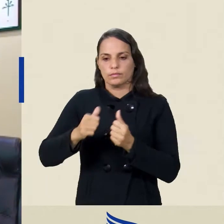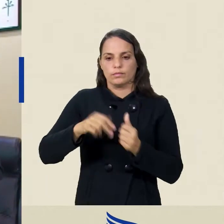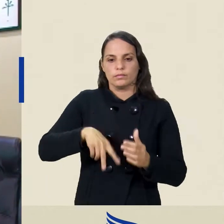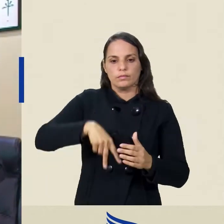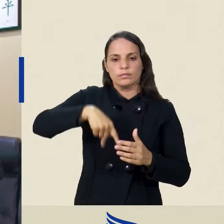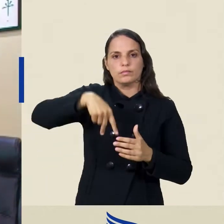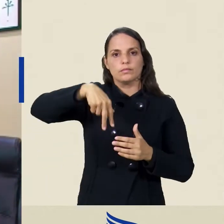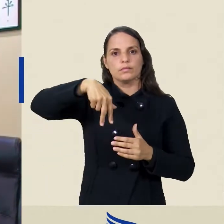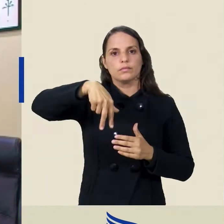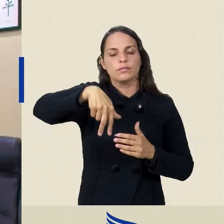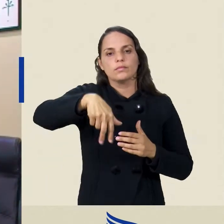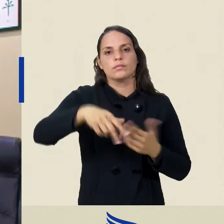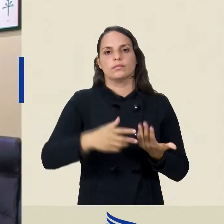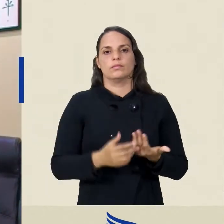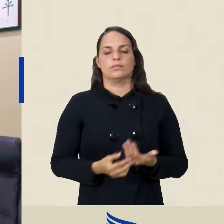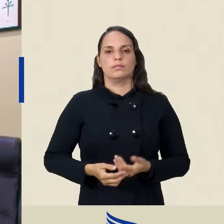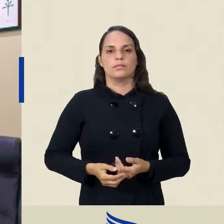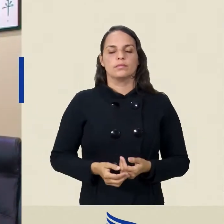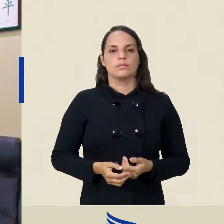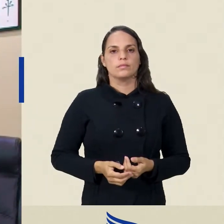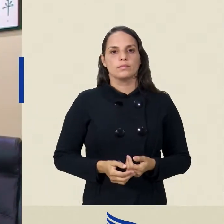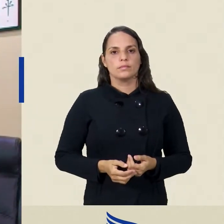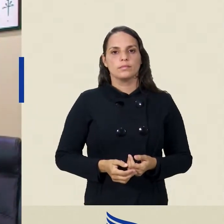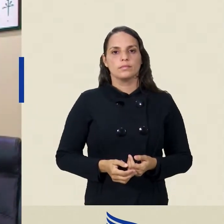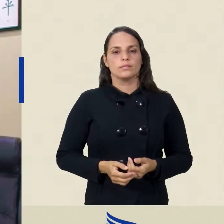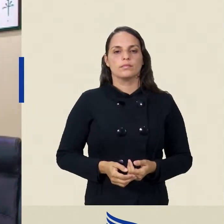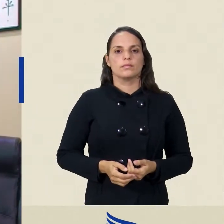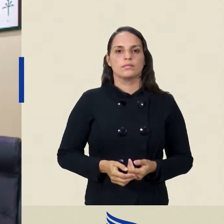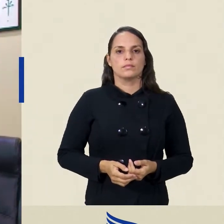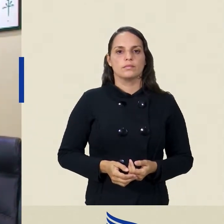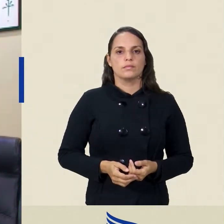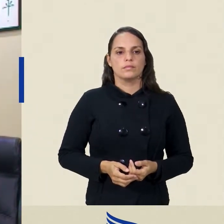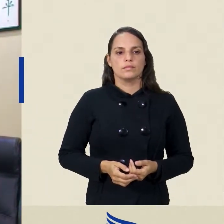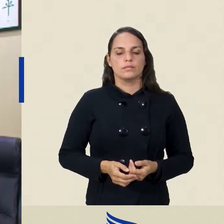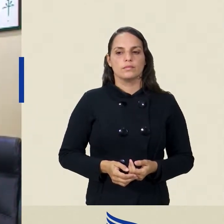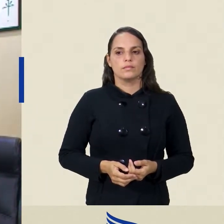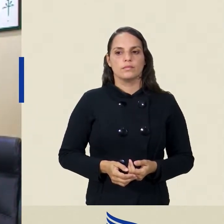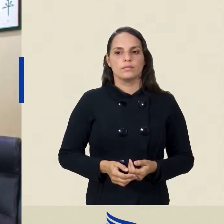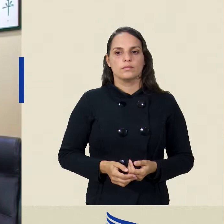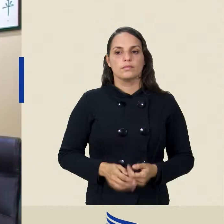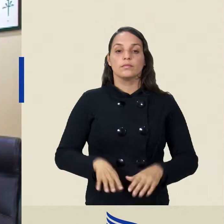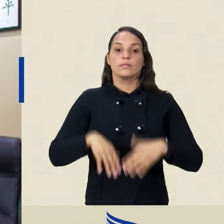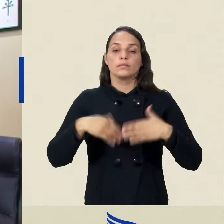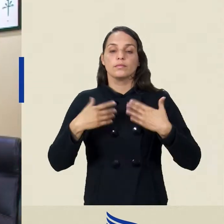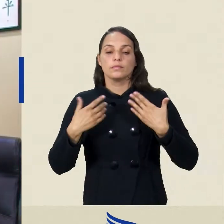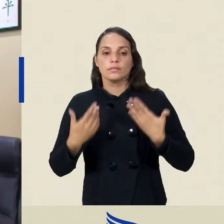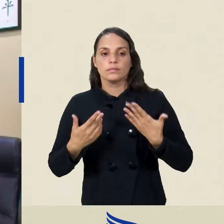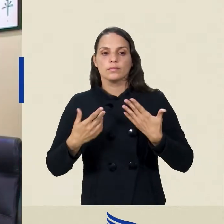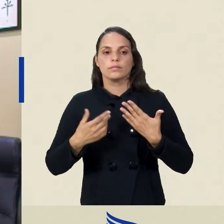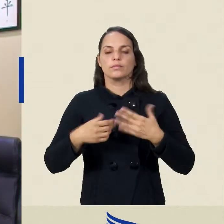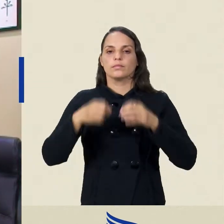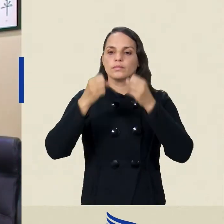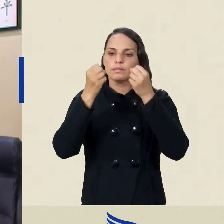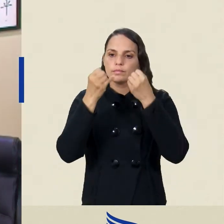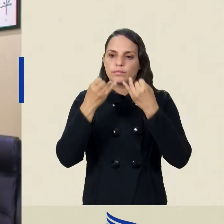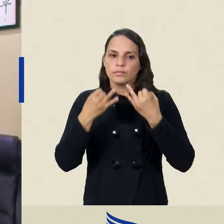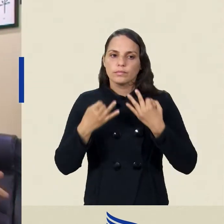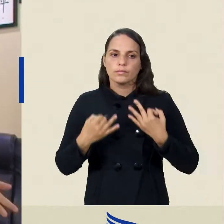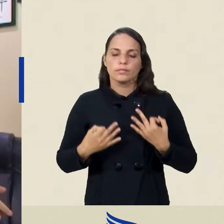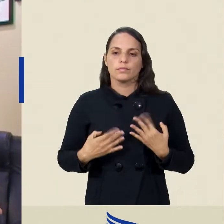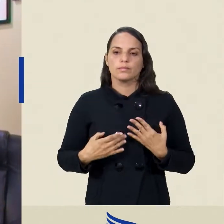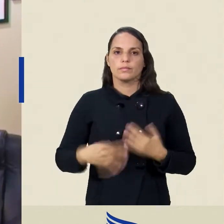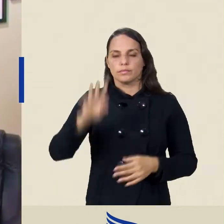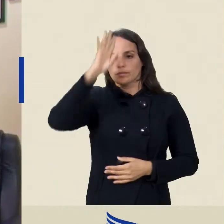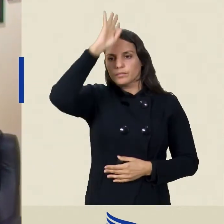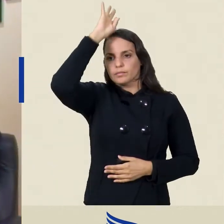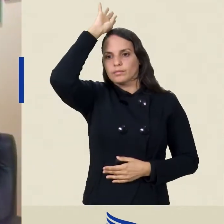capítulo 3, verso 16. McNay, em seu comentário da Epístola aos Romanos, no capítulo 6,